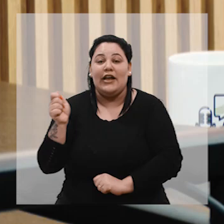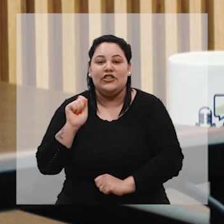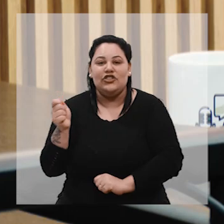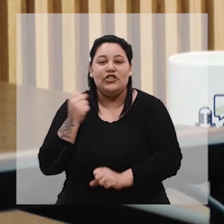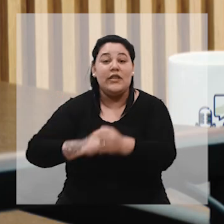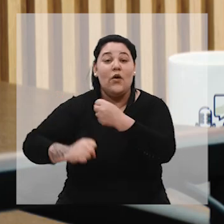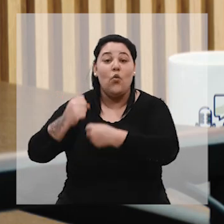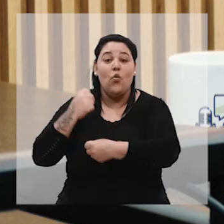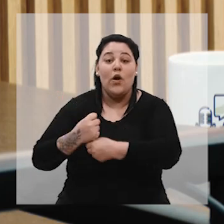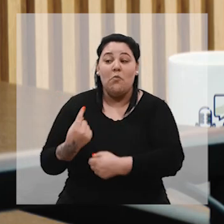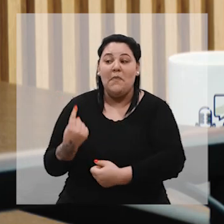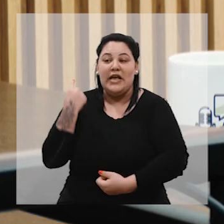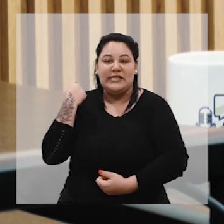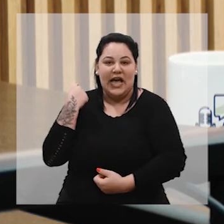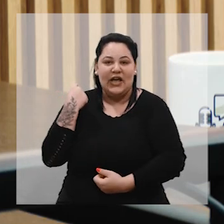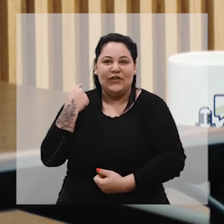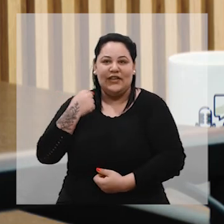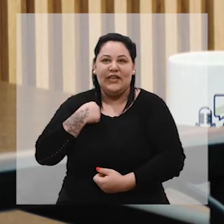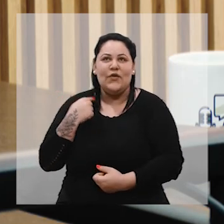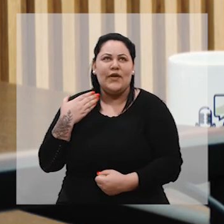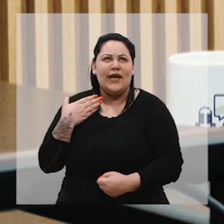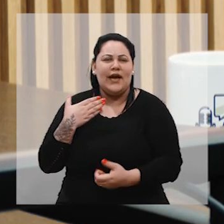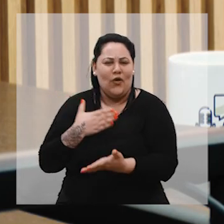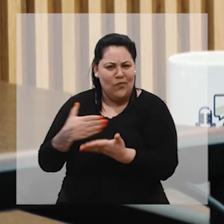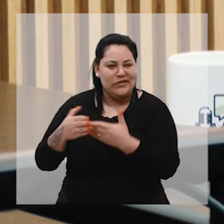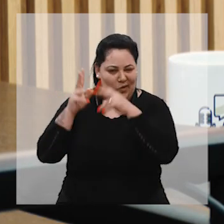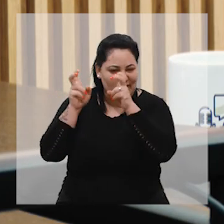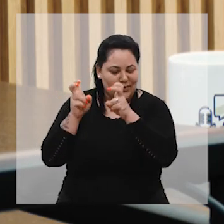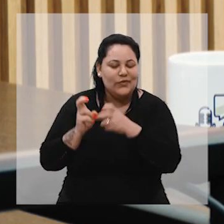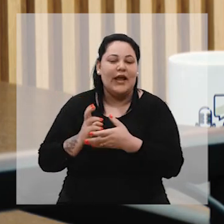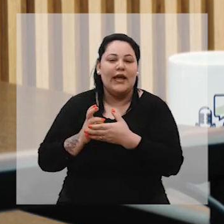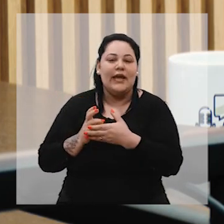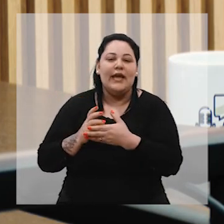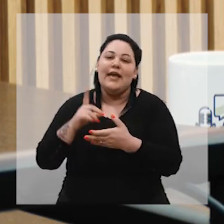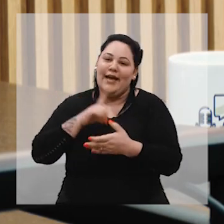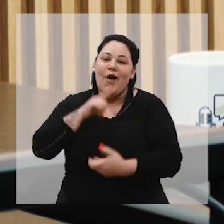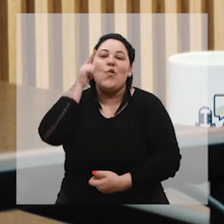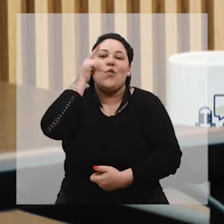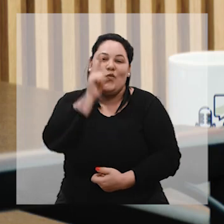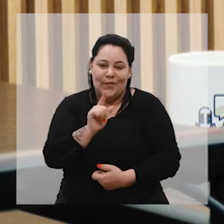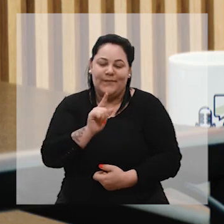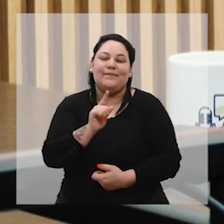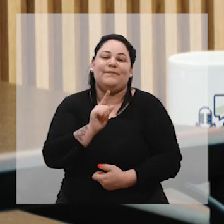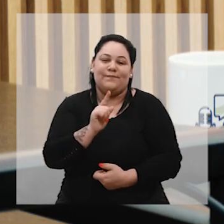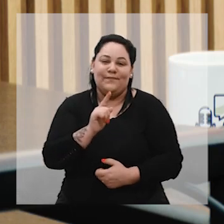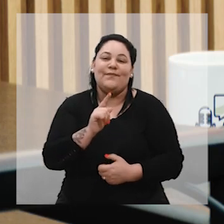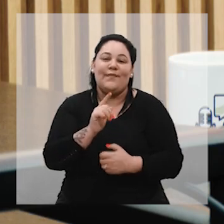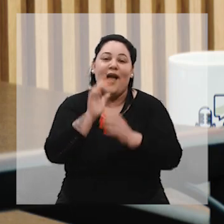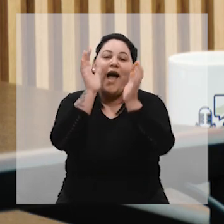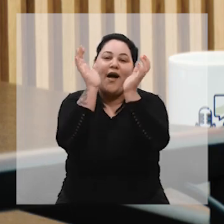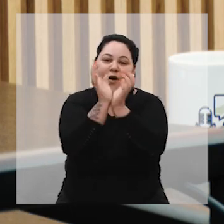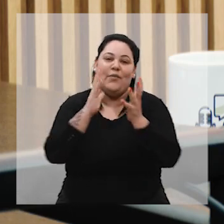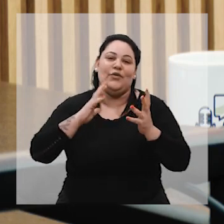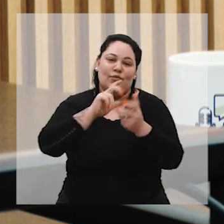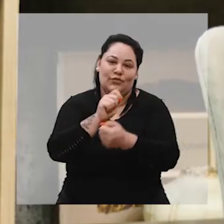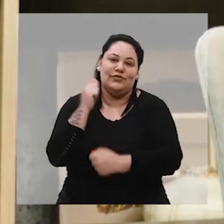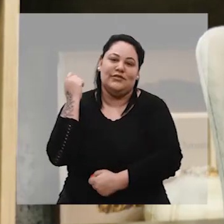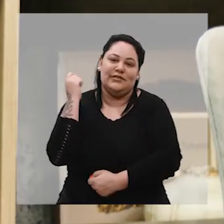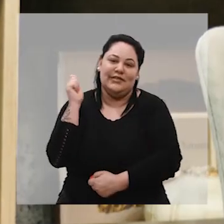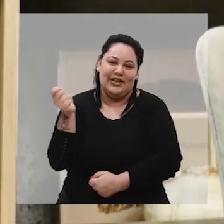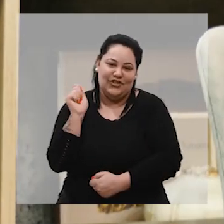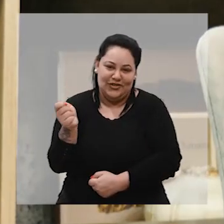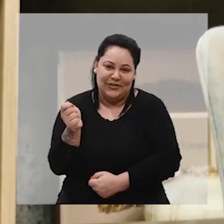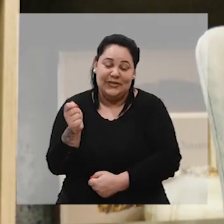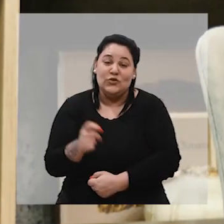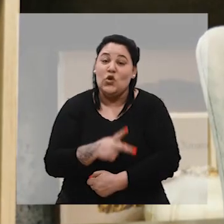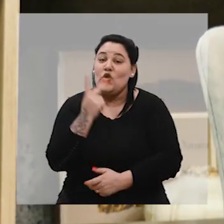E depois a Argentina, no ano passado, que eu até ia entrar no assunto, na sequência, ela ganhou a Copa do Mundo na própria Argentina. Então são